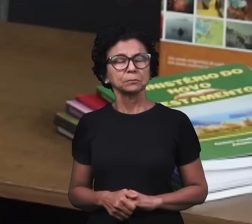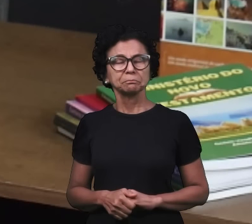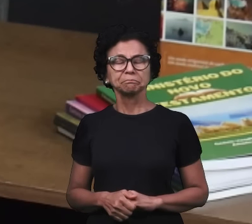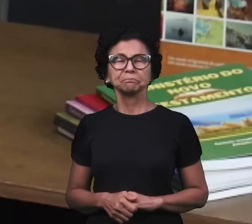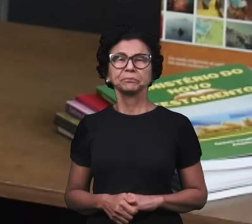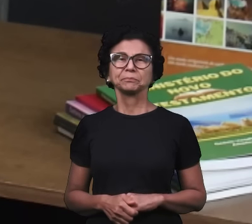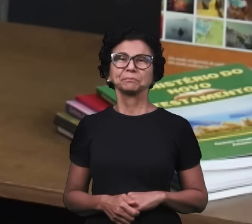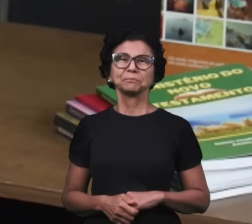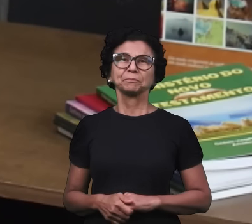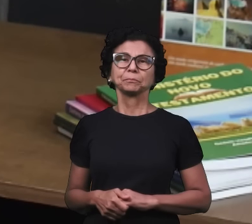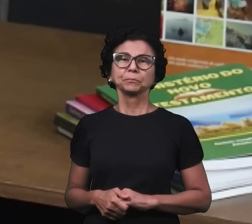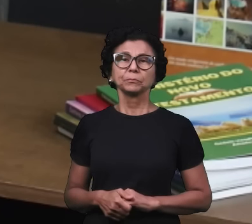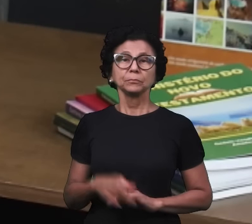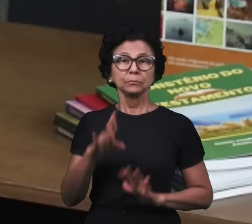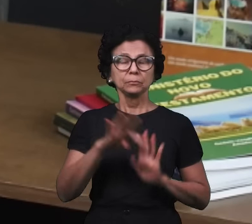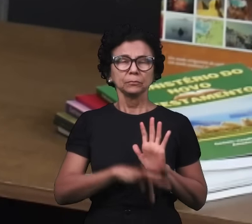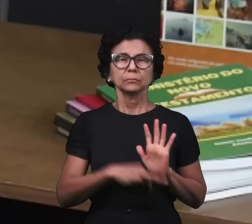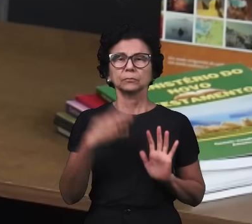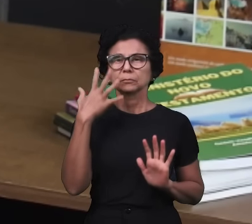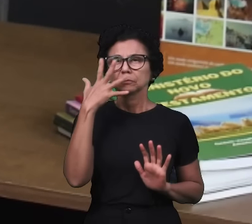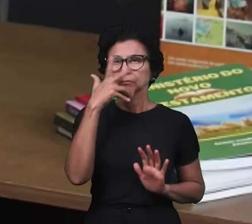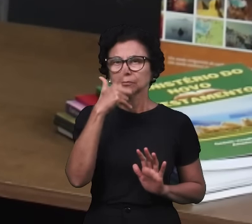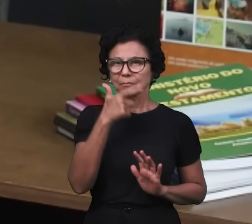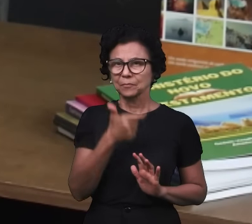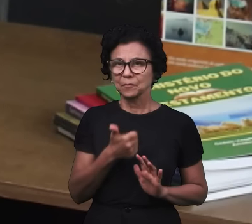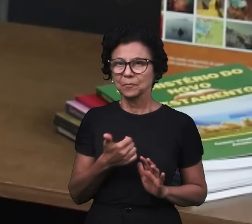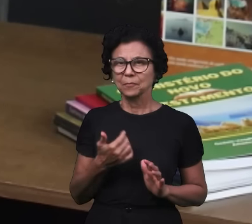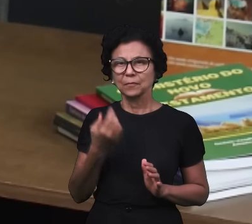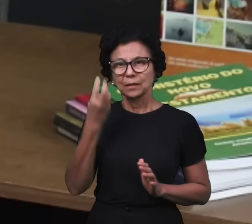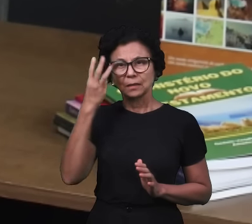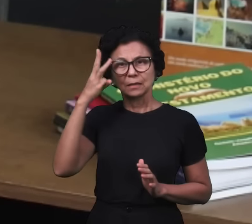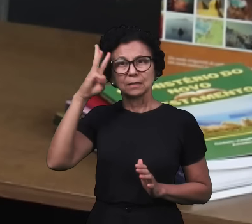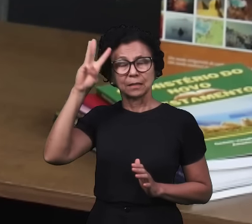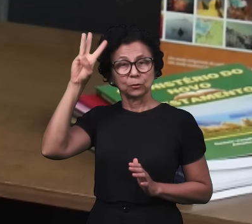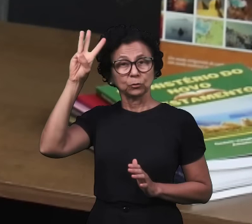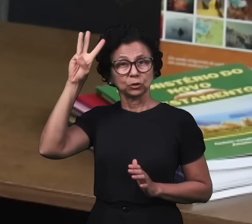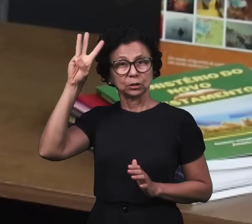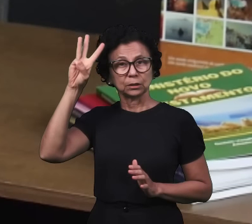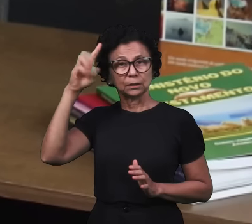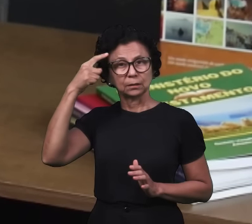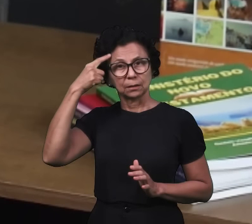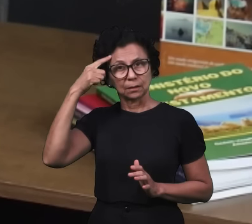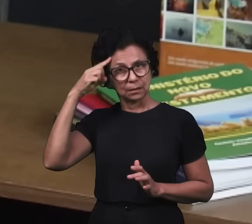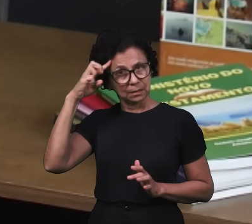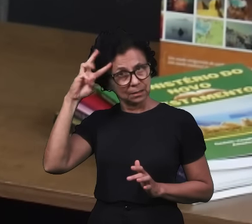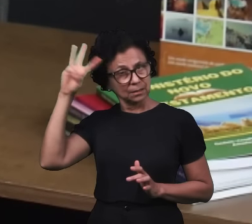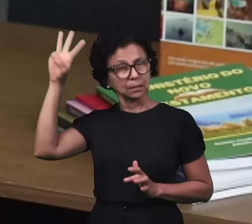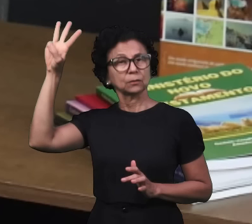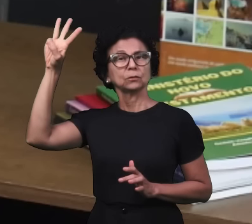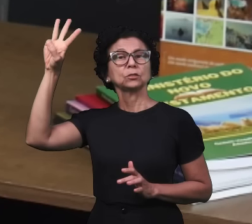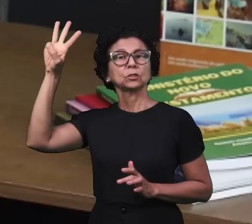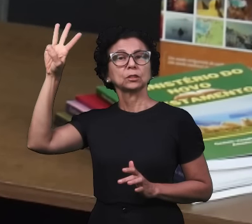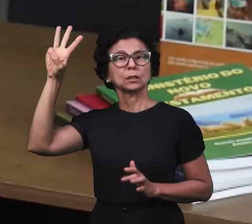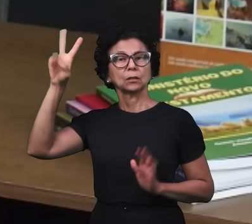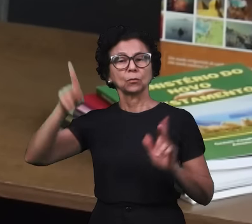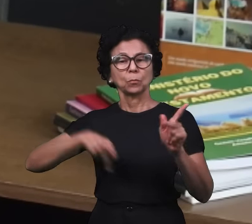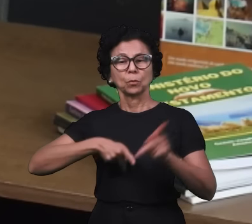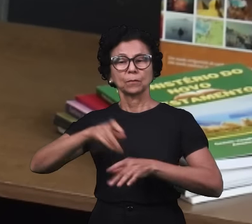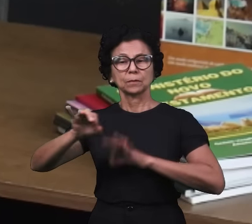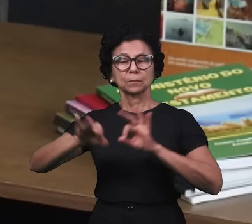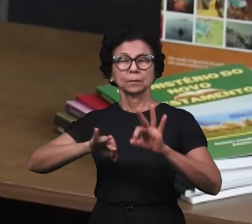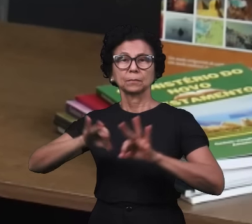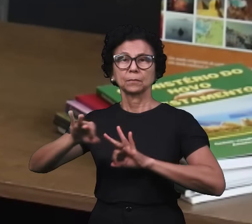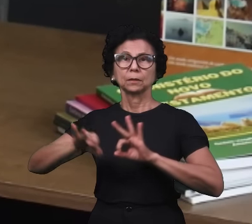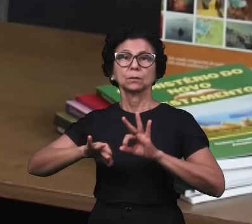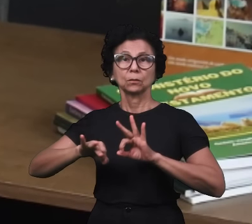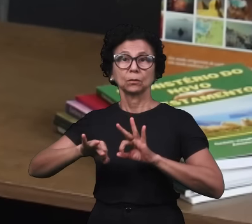muito bonito esse texto, porque fala assim, que ao terceiro dia, ao amanhecer, o povo se preparou por 3 dias para ter